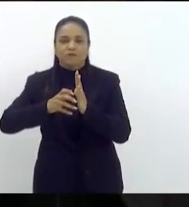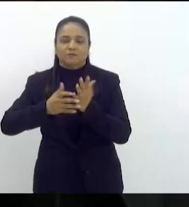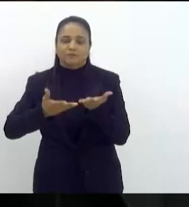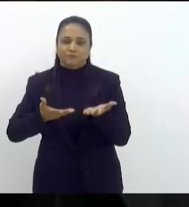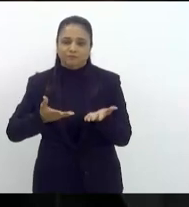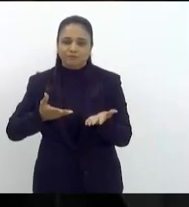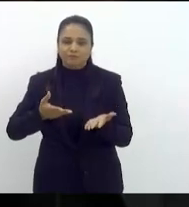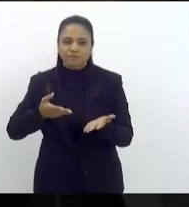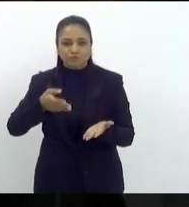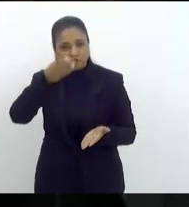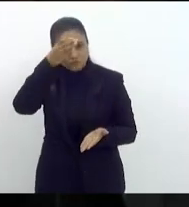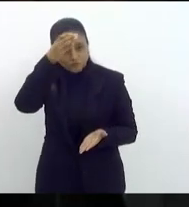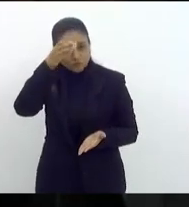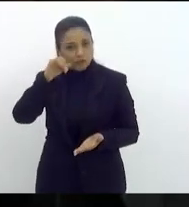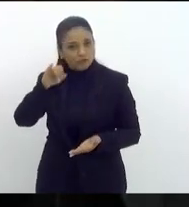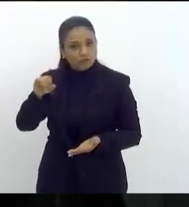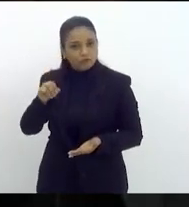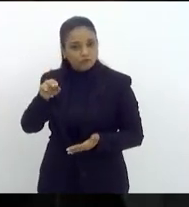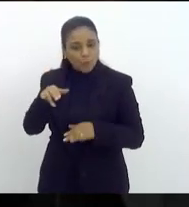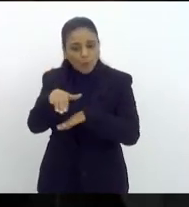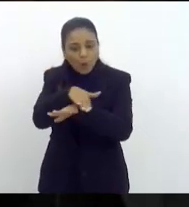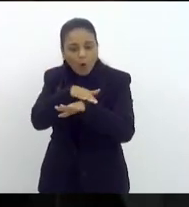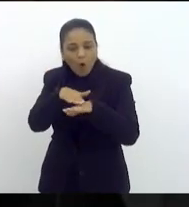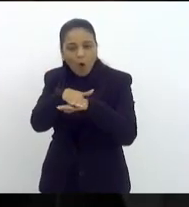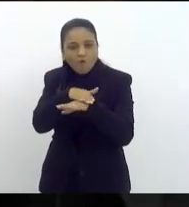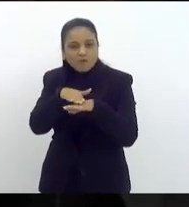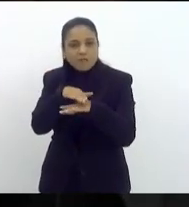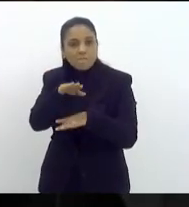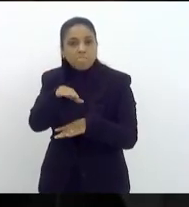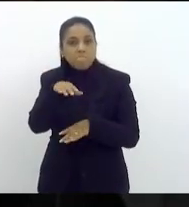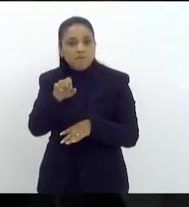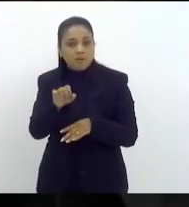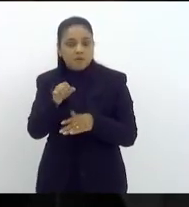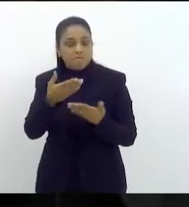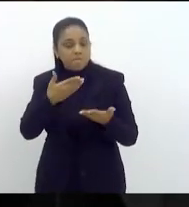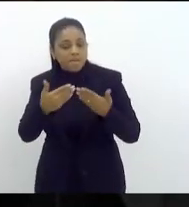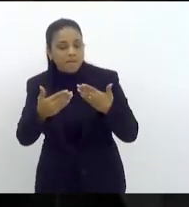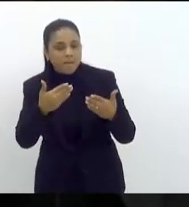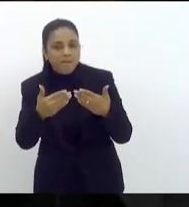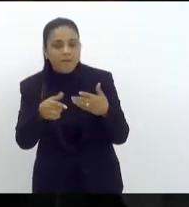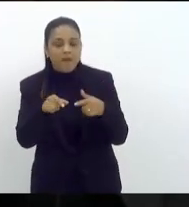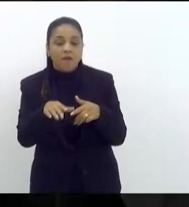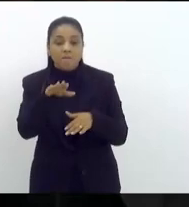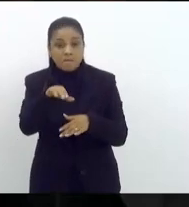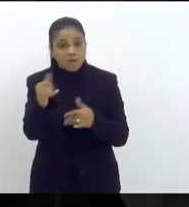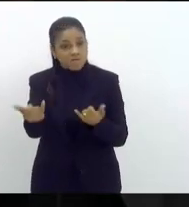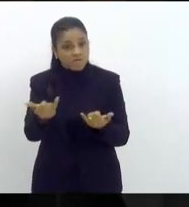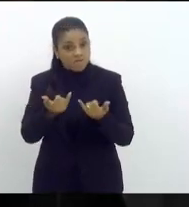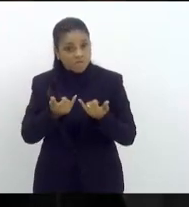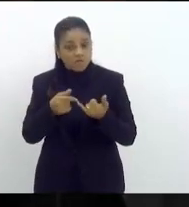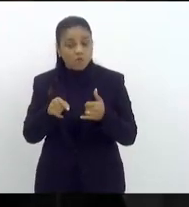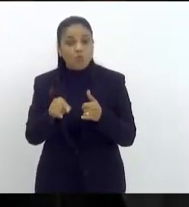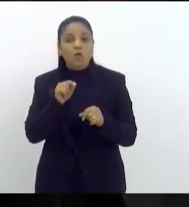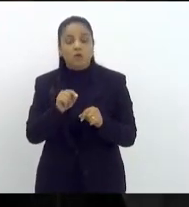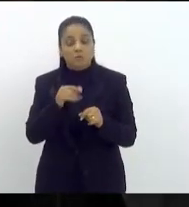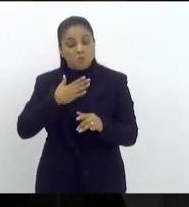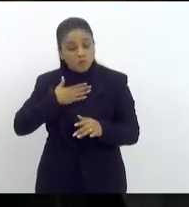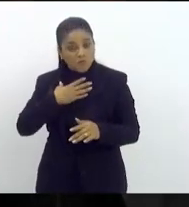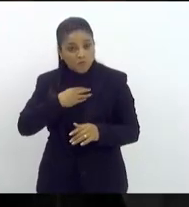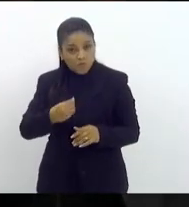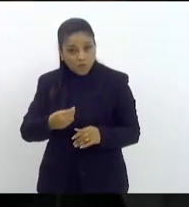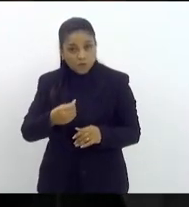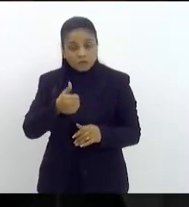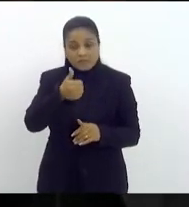Jô para conversar com essas mães e que que as mães disseram falaram olha o meu filho tinha